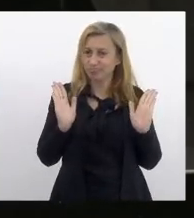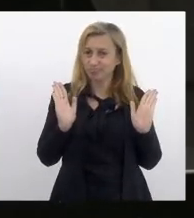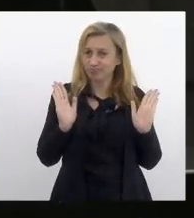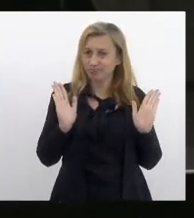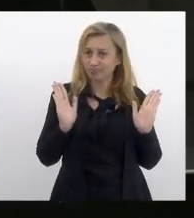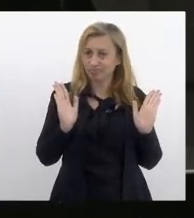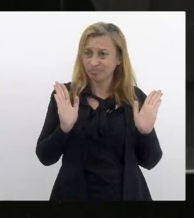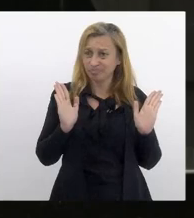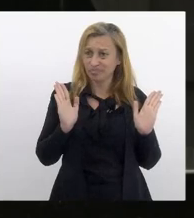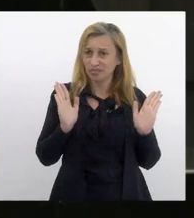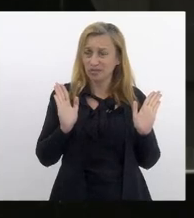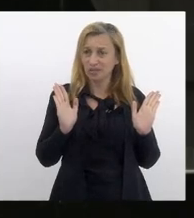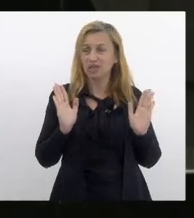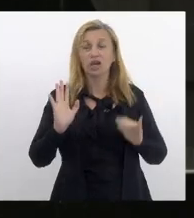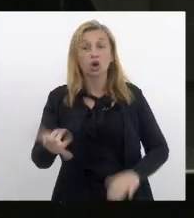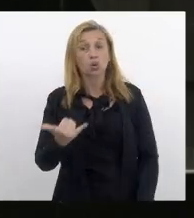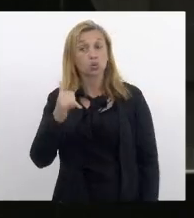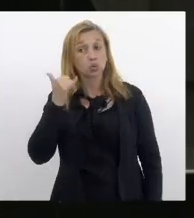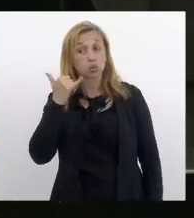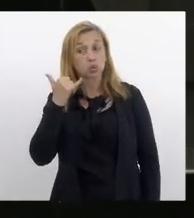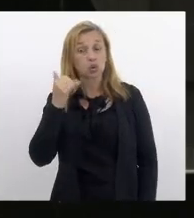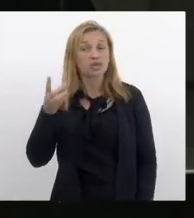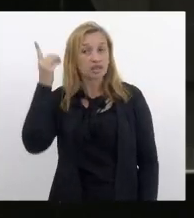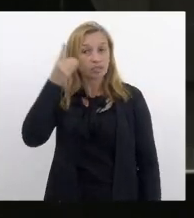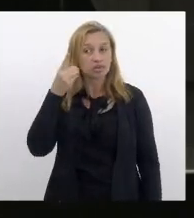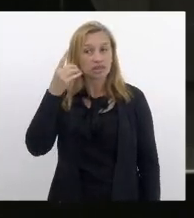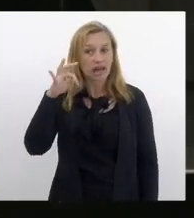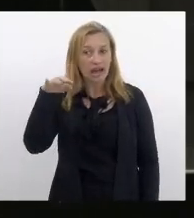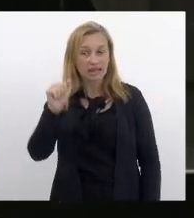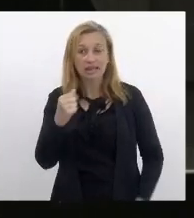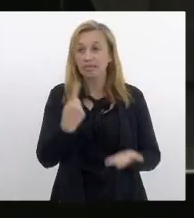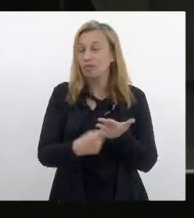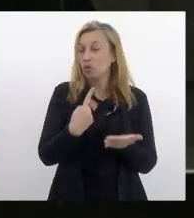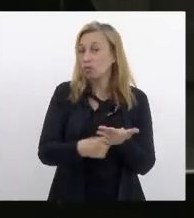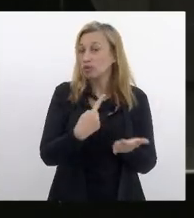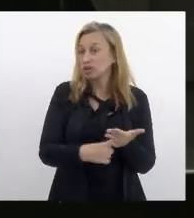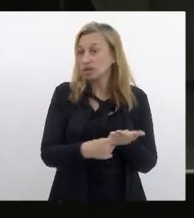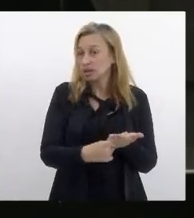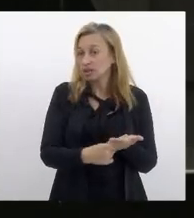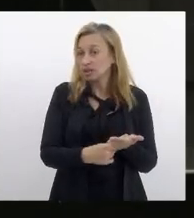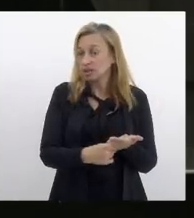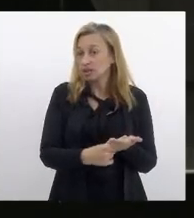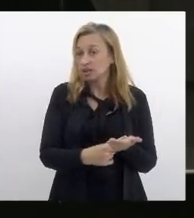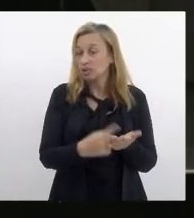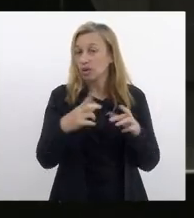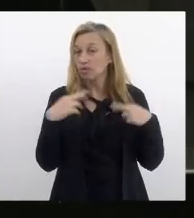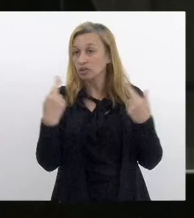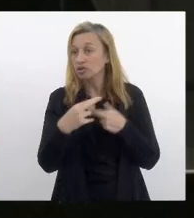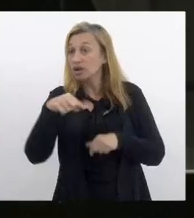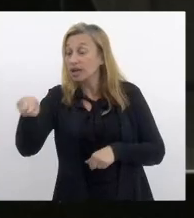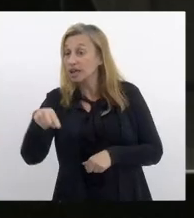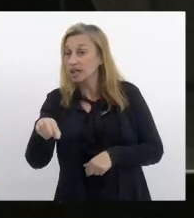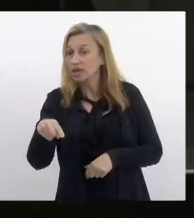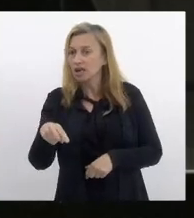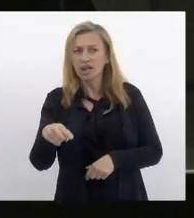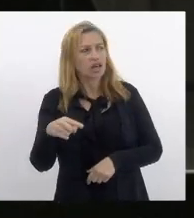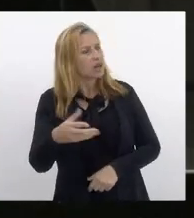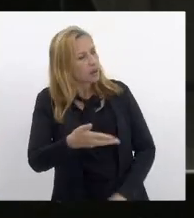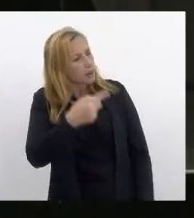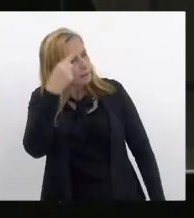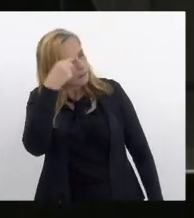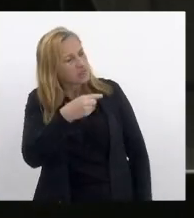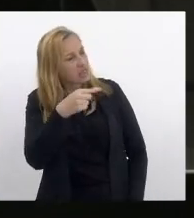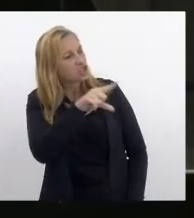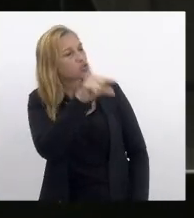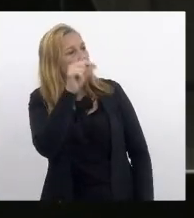e tocasse o telefone, o deputado Átila Nunes quer marcar quer dar um pulinho aqui, ele falou, manda ele escolher a